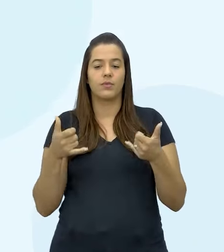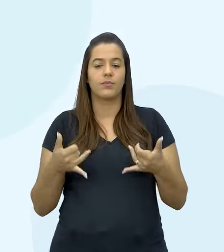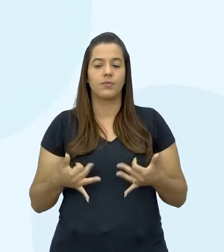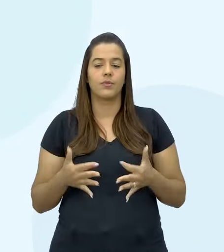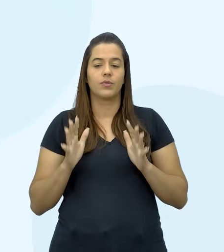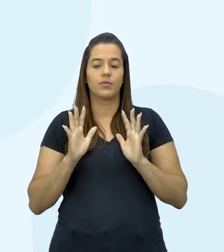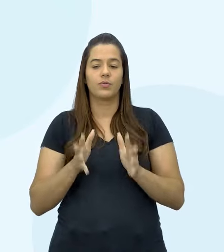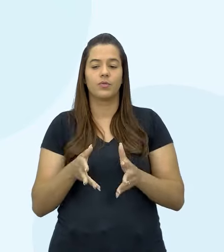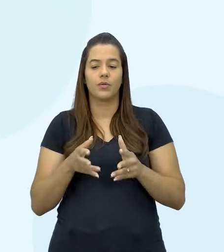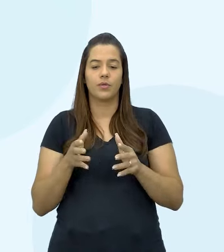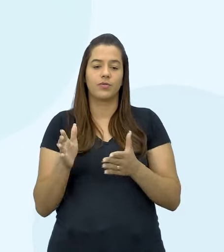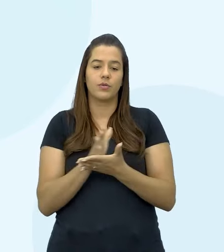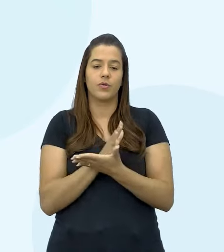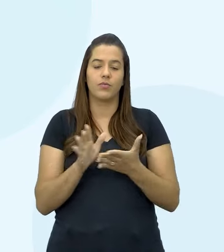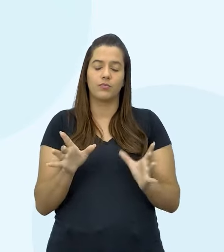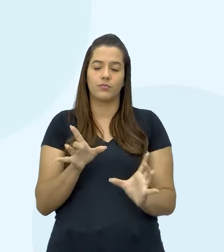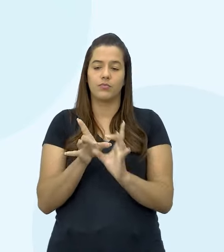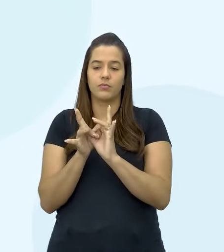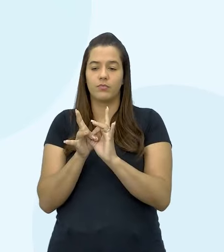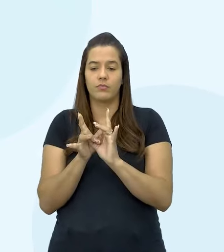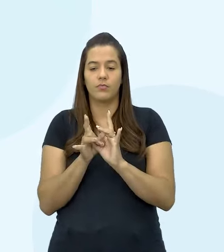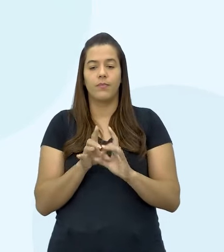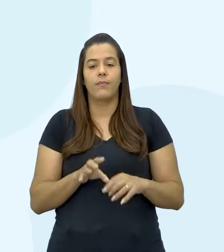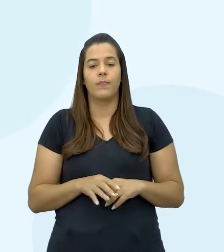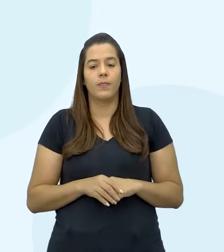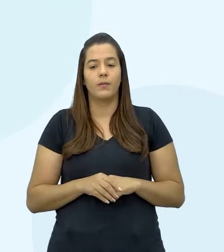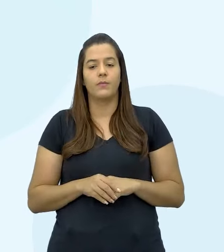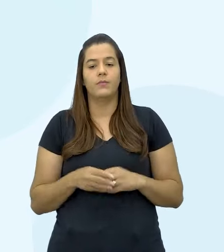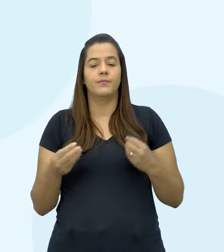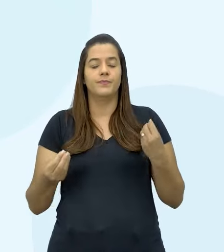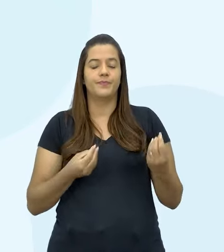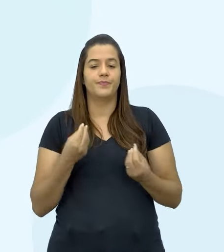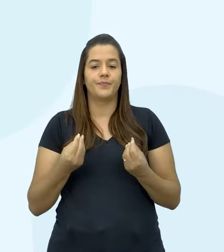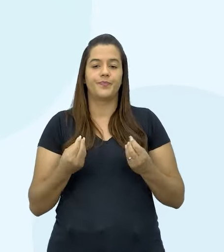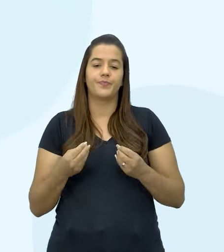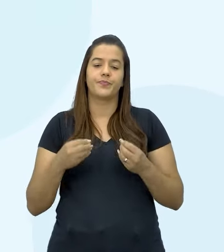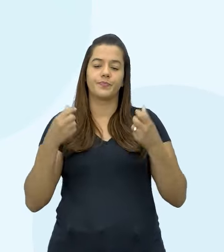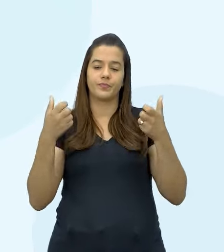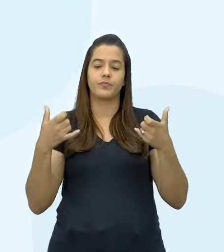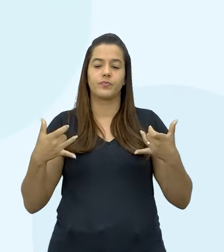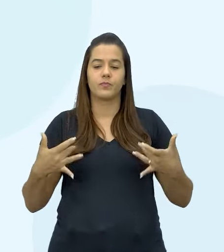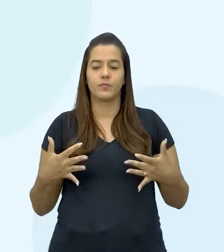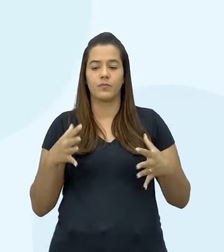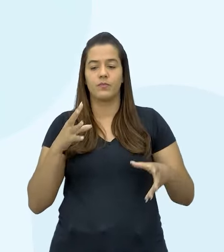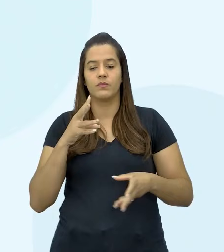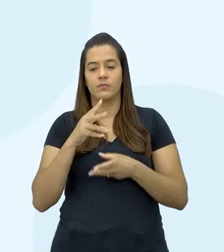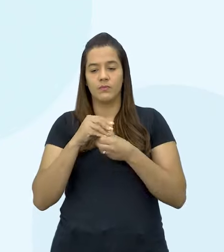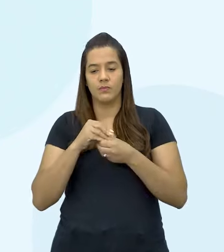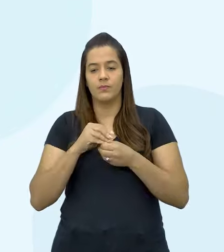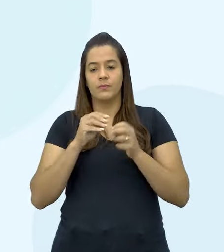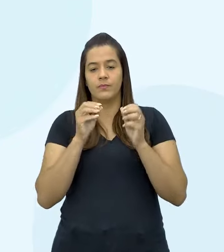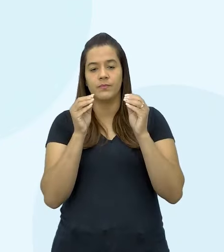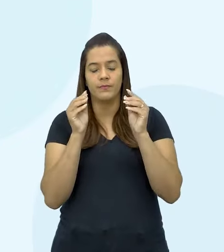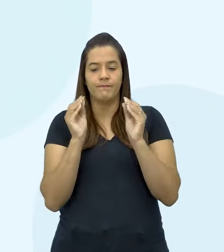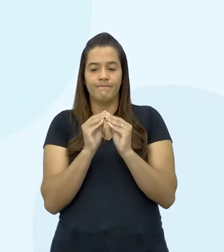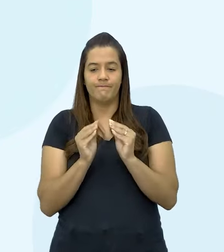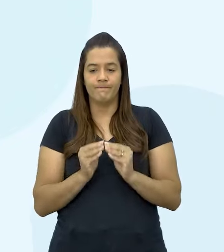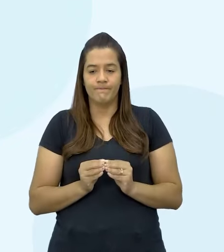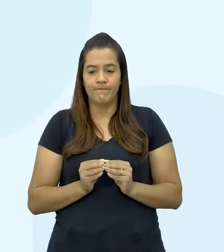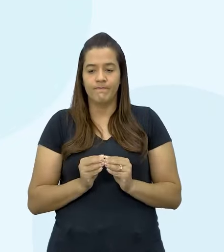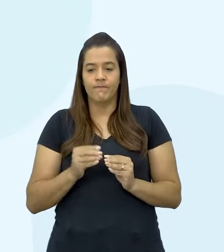eixos integradores, né, então apontando ali, né, como é que esses eixos integradores, né, eles juntam, né,